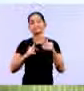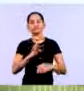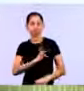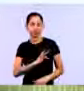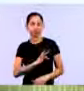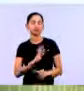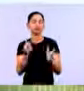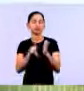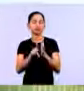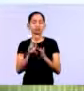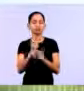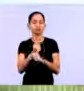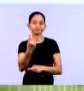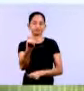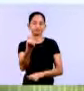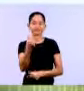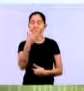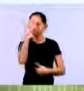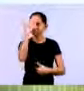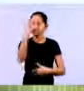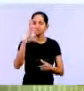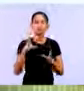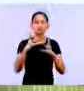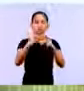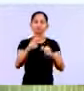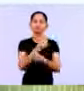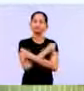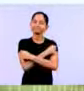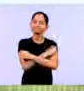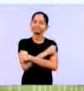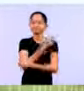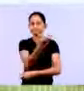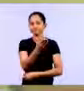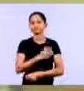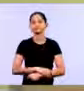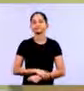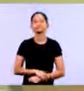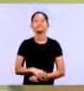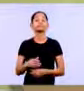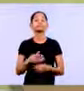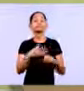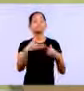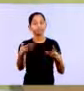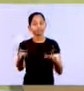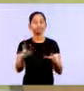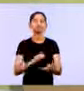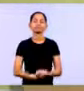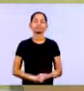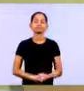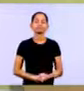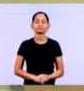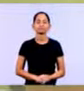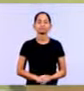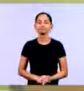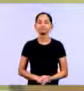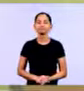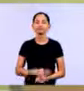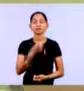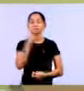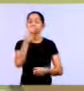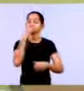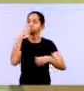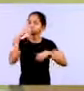em finanças. Agradecemos a todos, um grande abraço. Professor Cristiano, suas considerações. Gente, boa